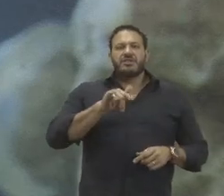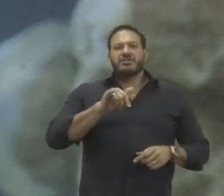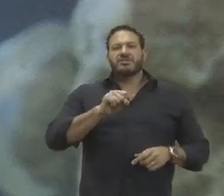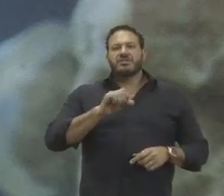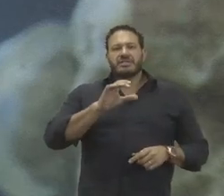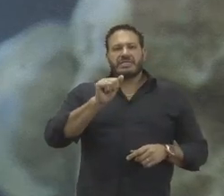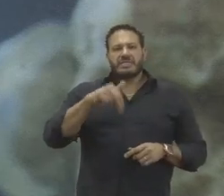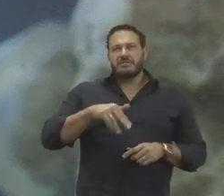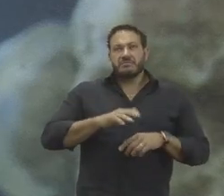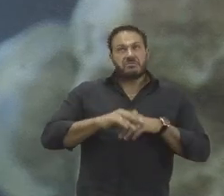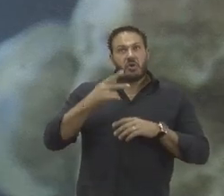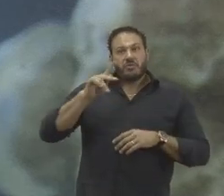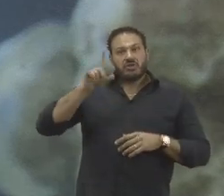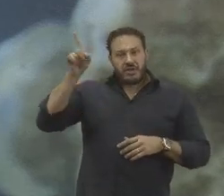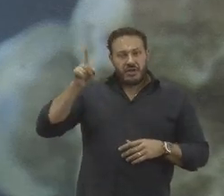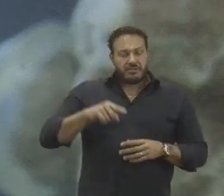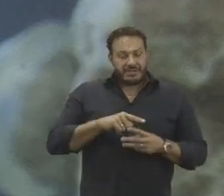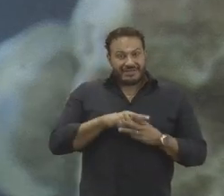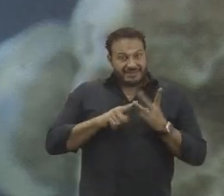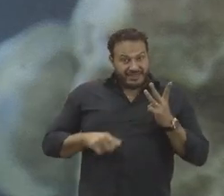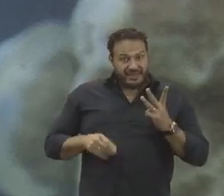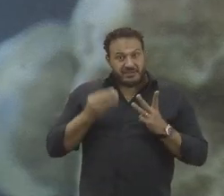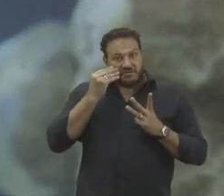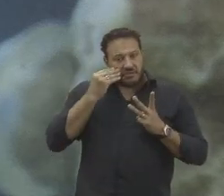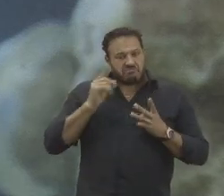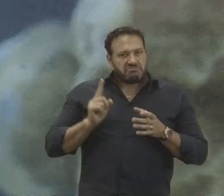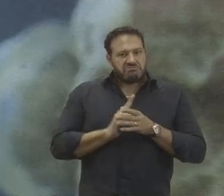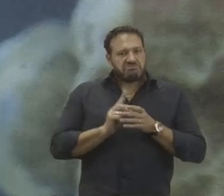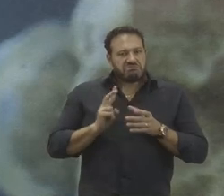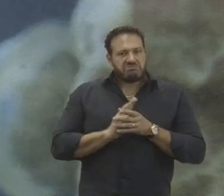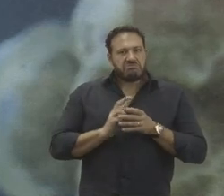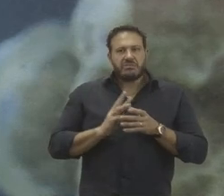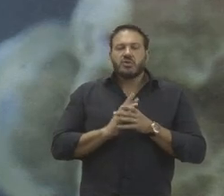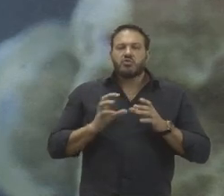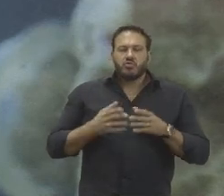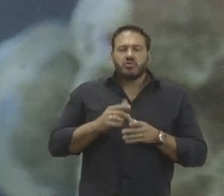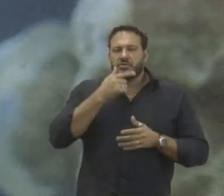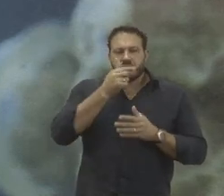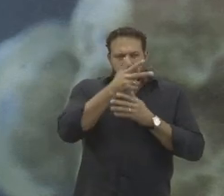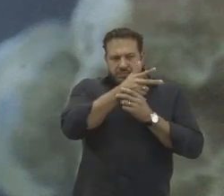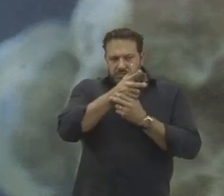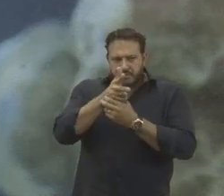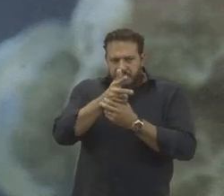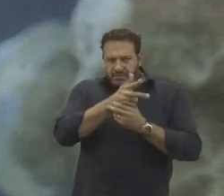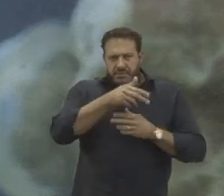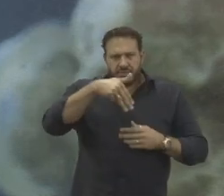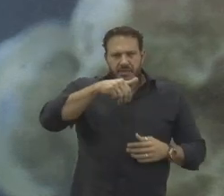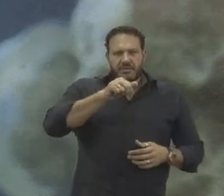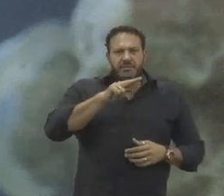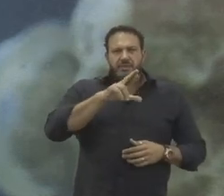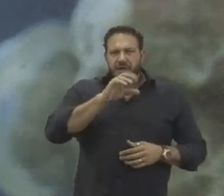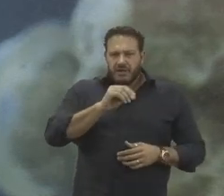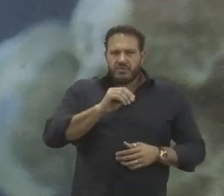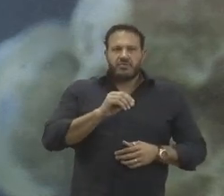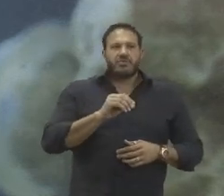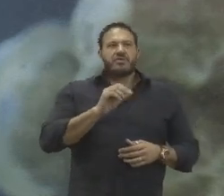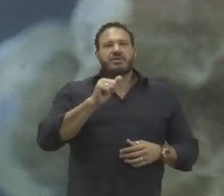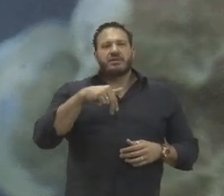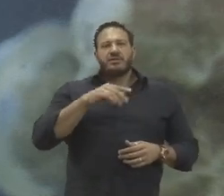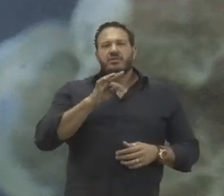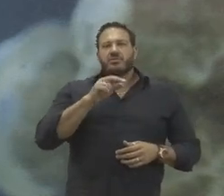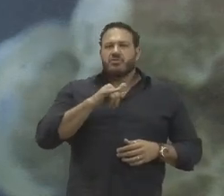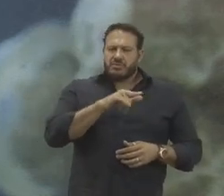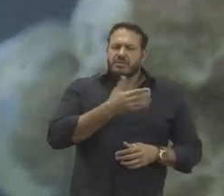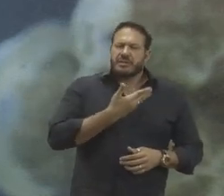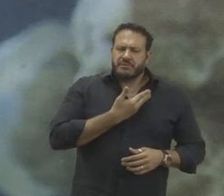depois então às três vezes ele esteve presente o cinegrafista o Marco Antônio Gonçalves meu querido amigo irmão